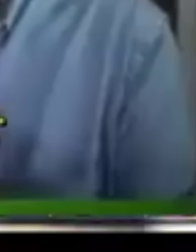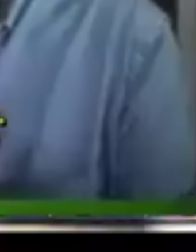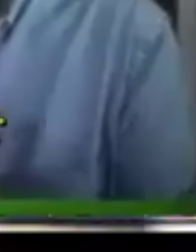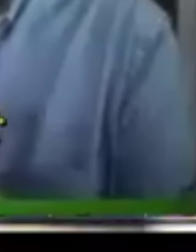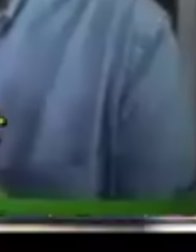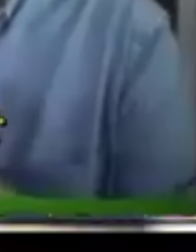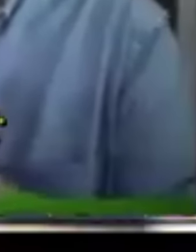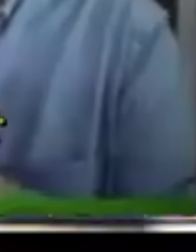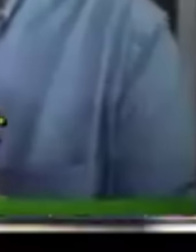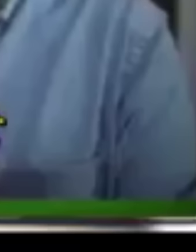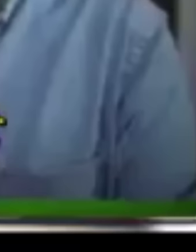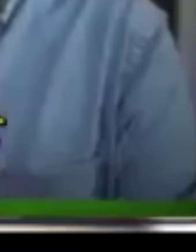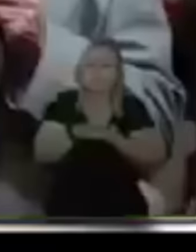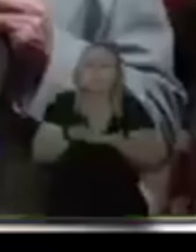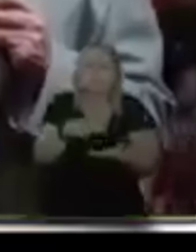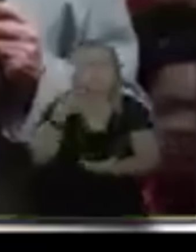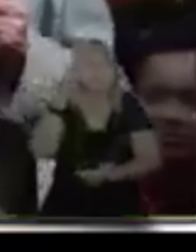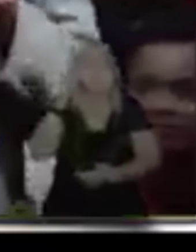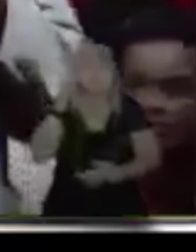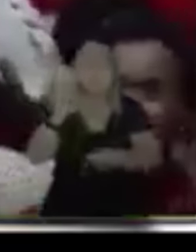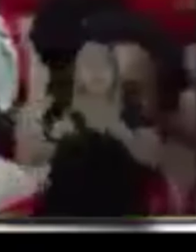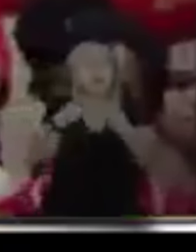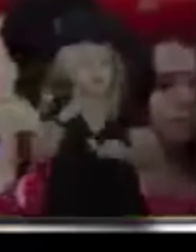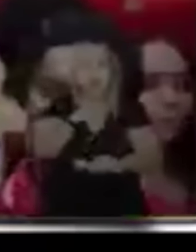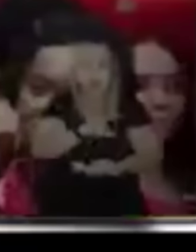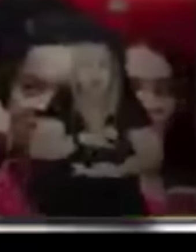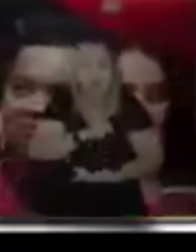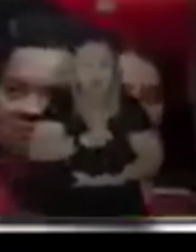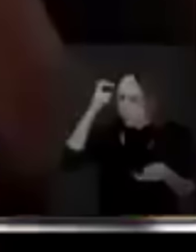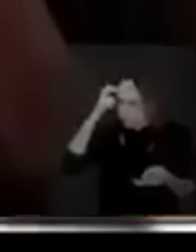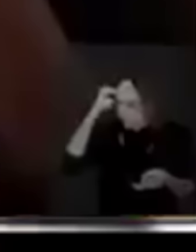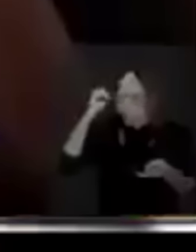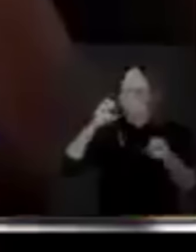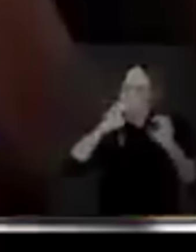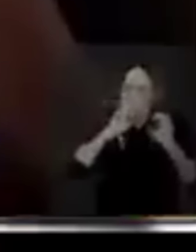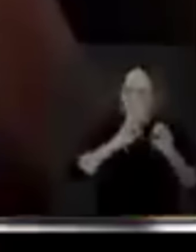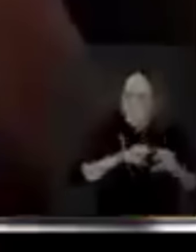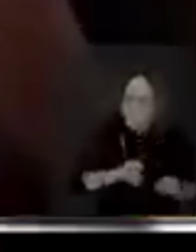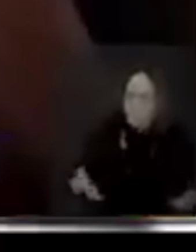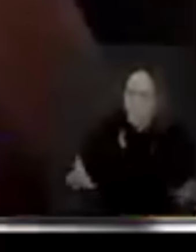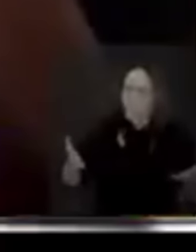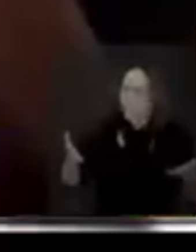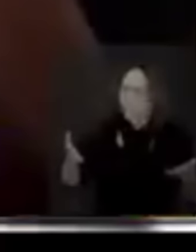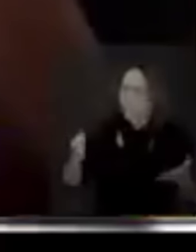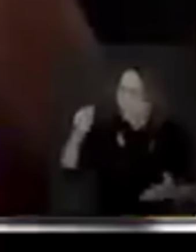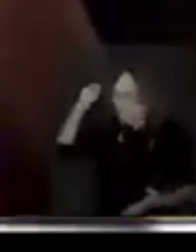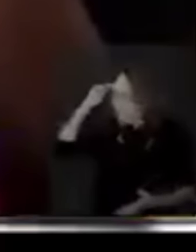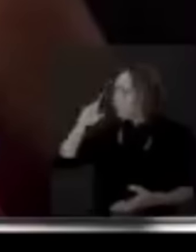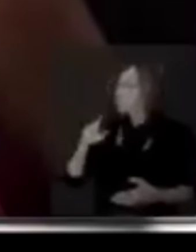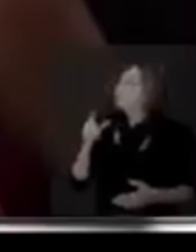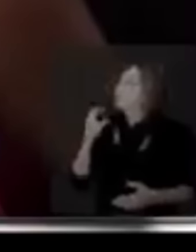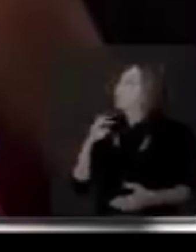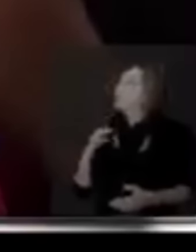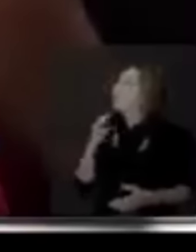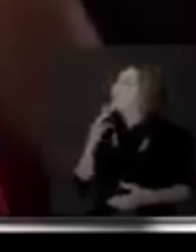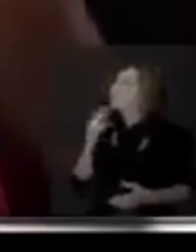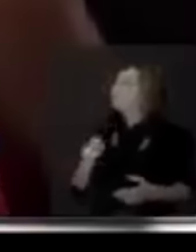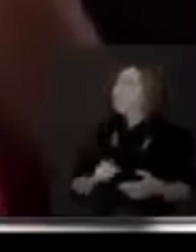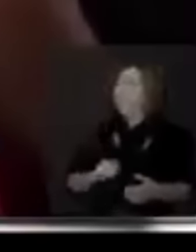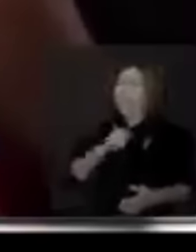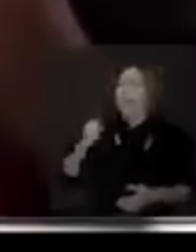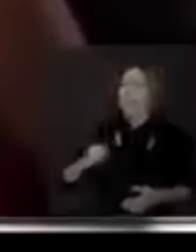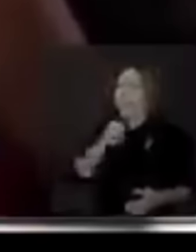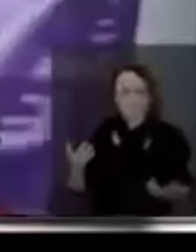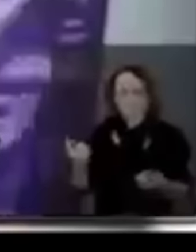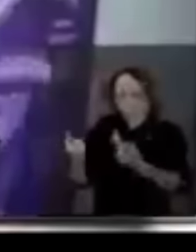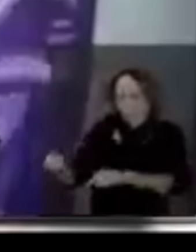O Bolsonaro é um pregador de ódio. Só sabe falar em ódio. Só conhece ódio. Ódio. É ódio